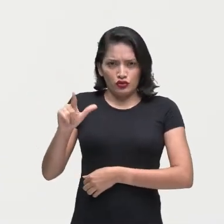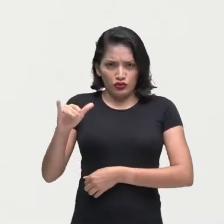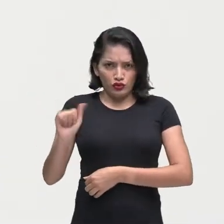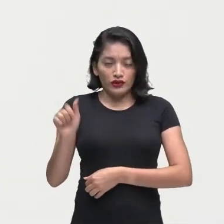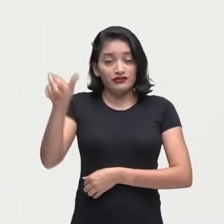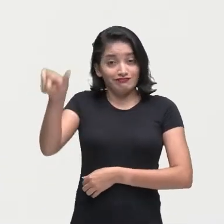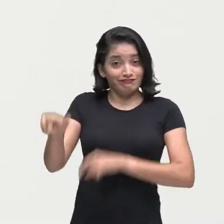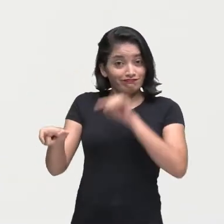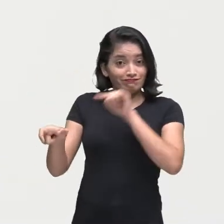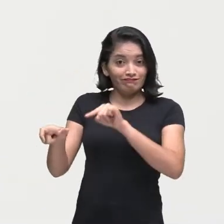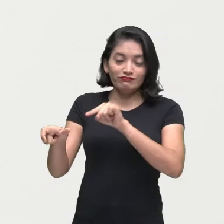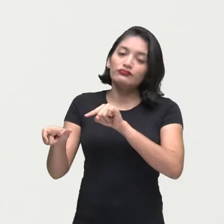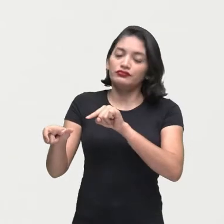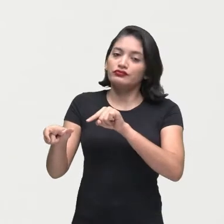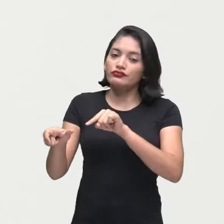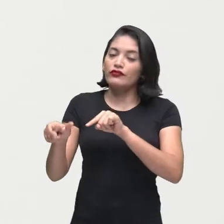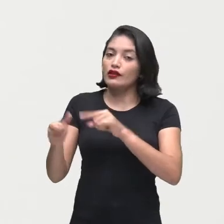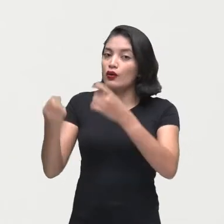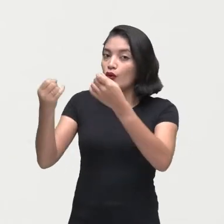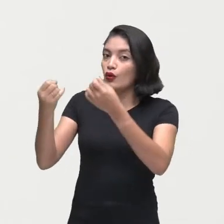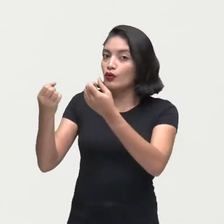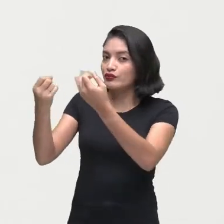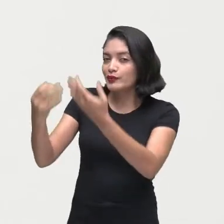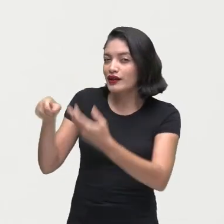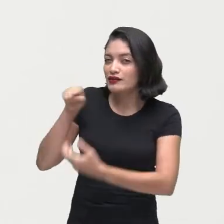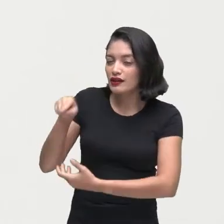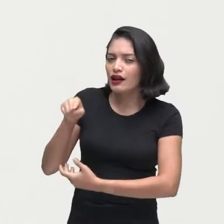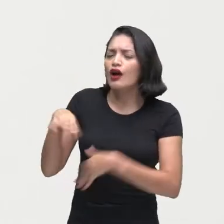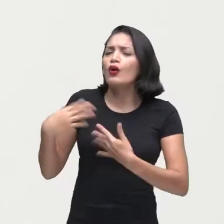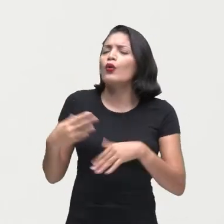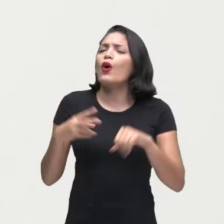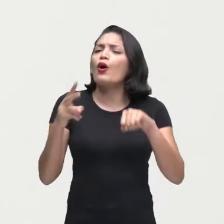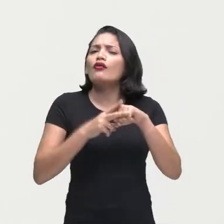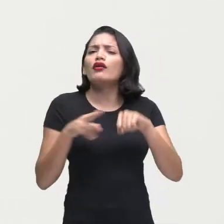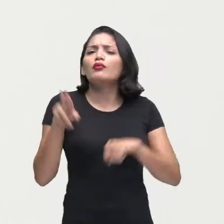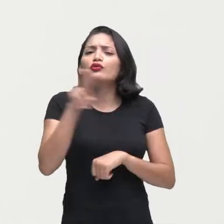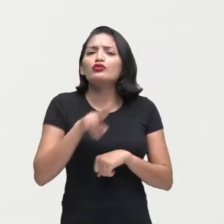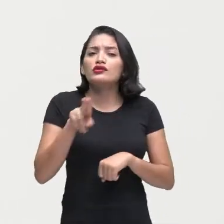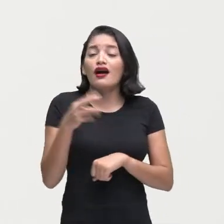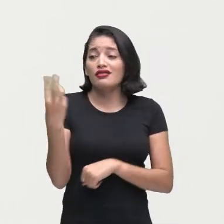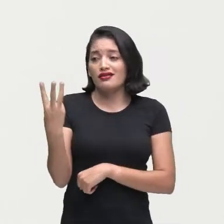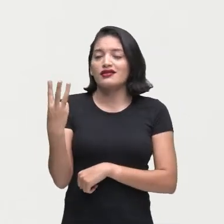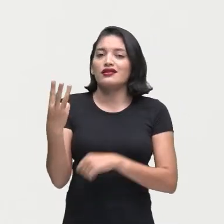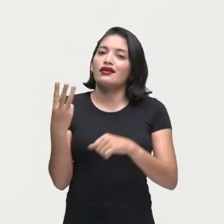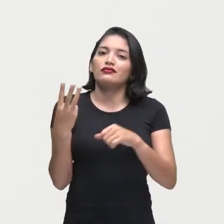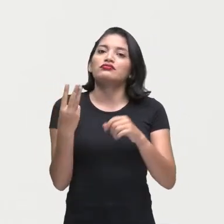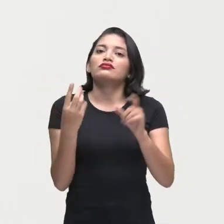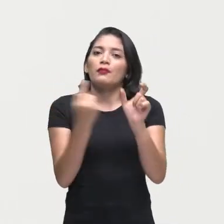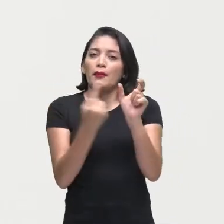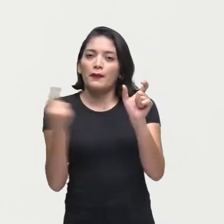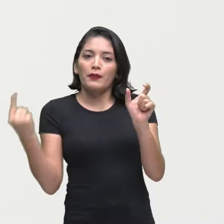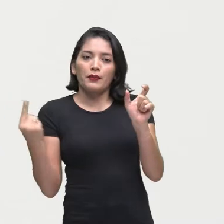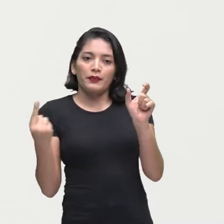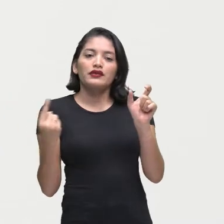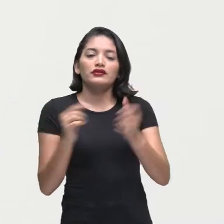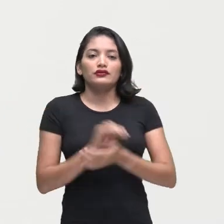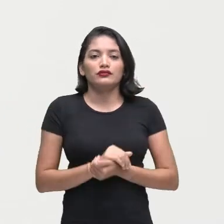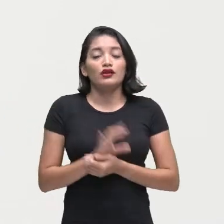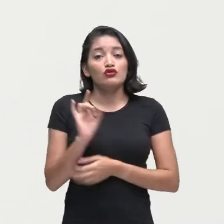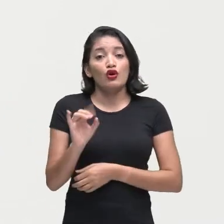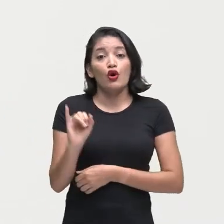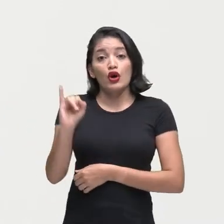personagem aqui a tô falando sobre ela tão qual lugar porque eu vou utilizar na terceira pessoa do singular é somente né